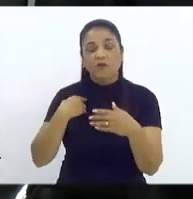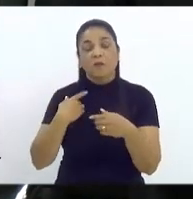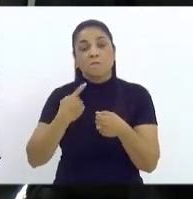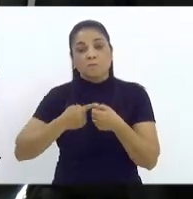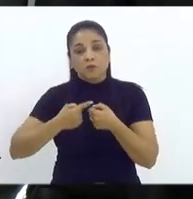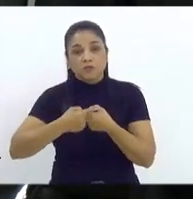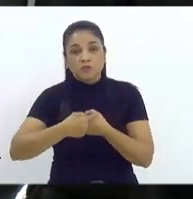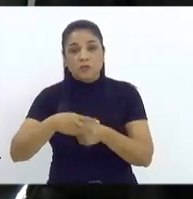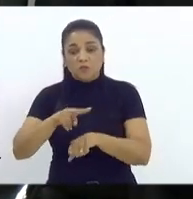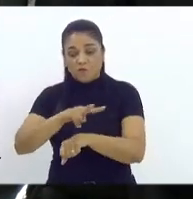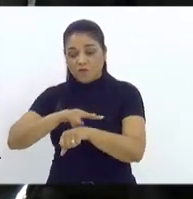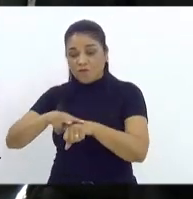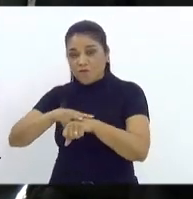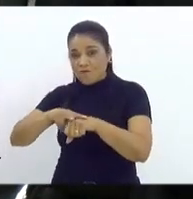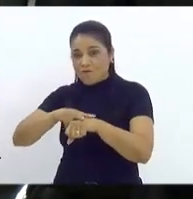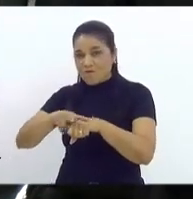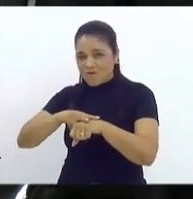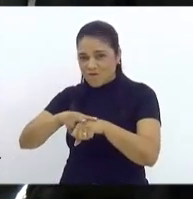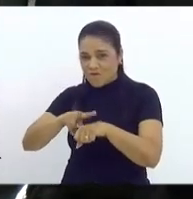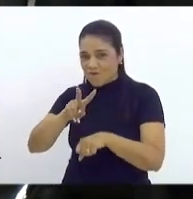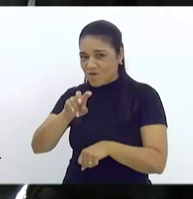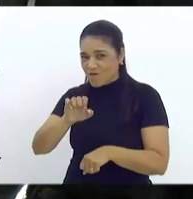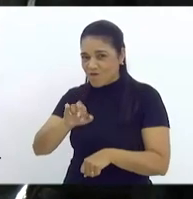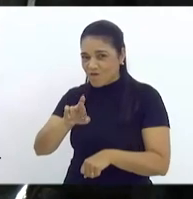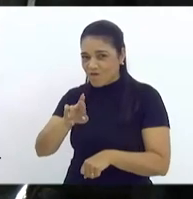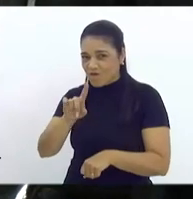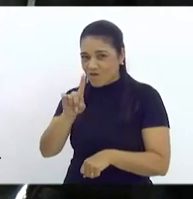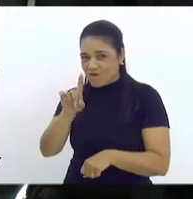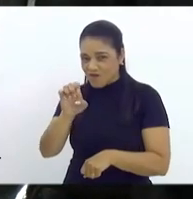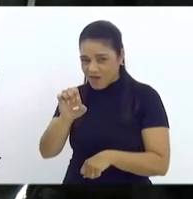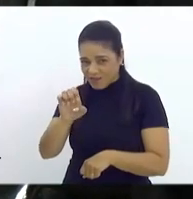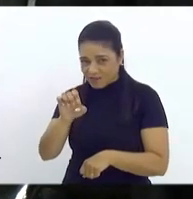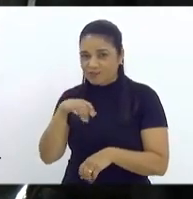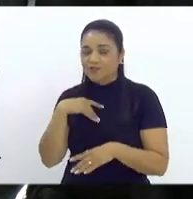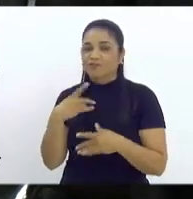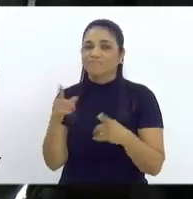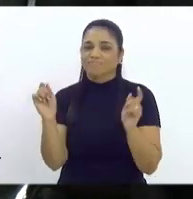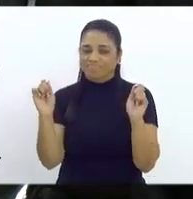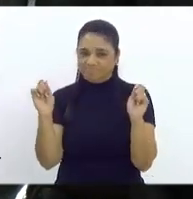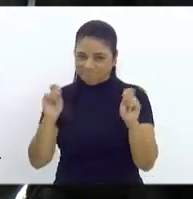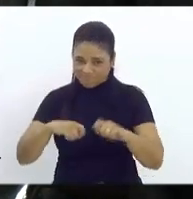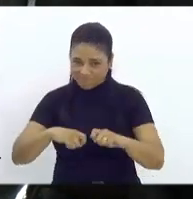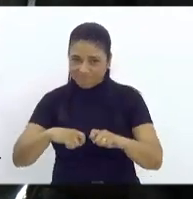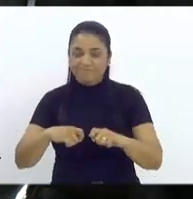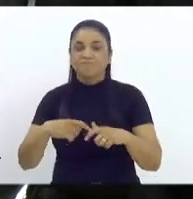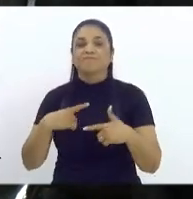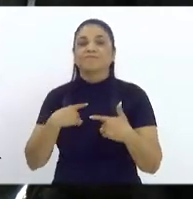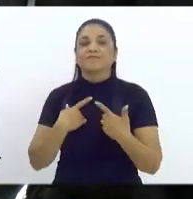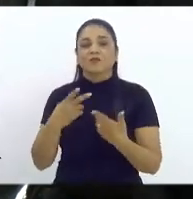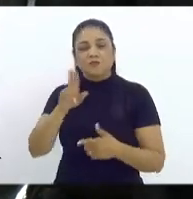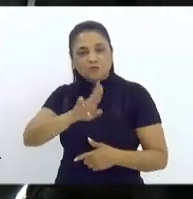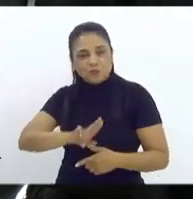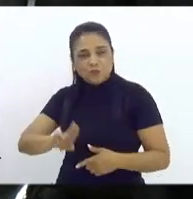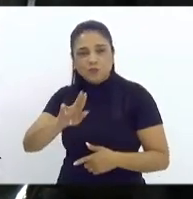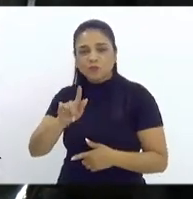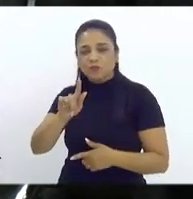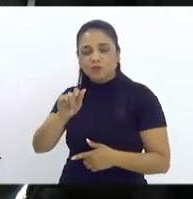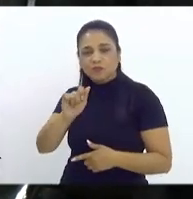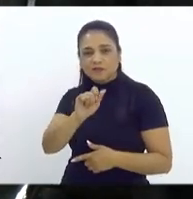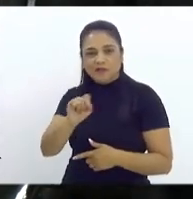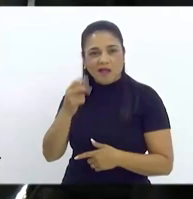como Fluminense, como Sociedade Fluminense, desenvolver aí municípios verdes que possam estar utilizando um gás